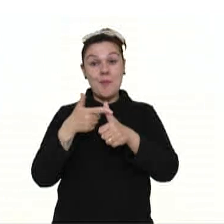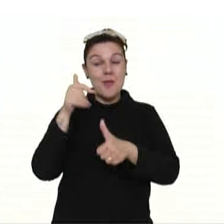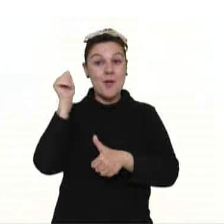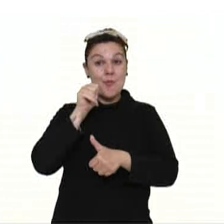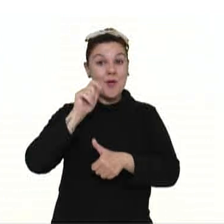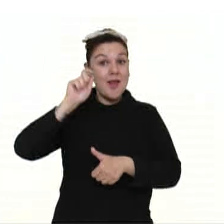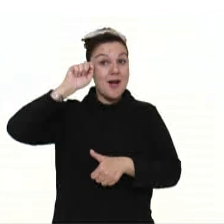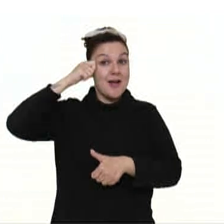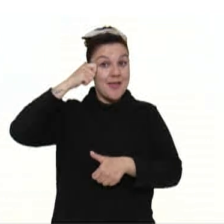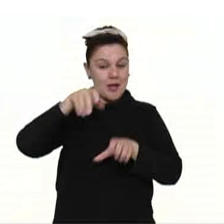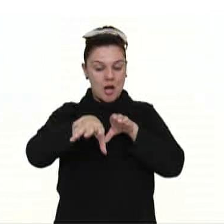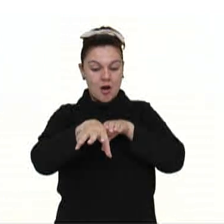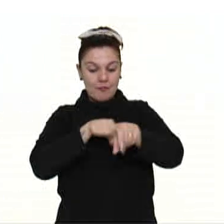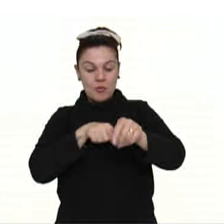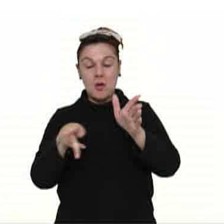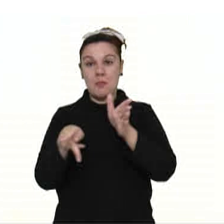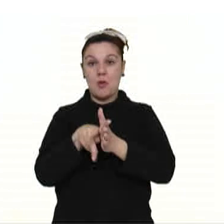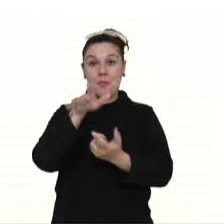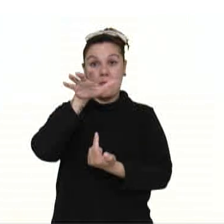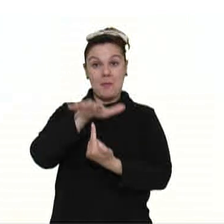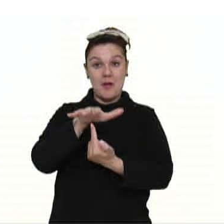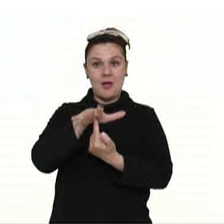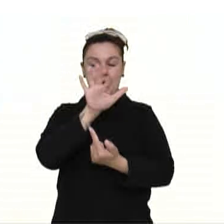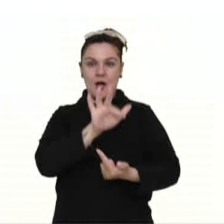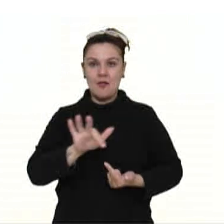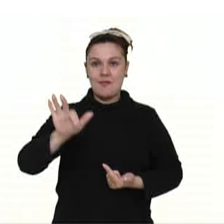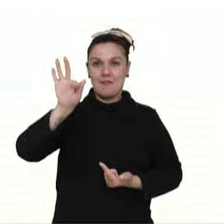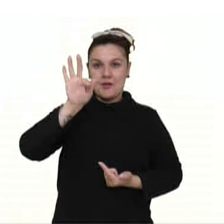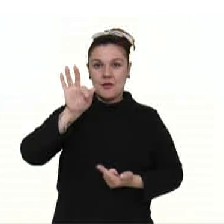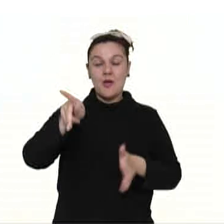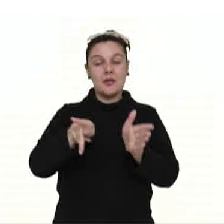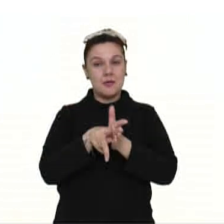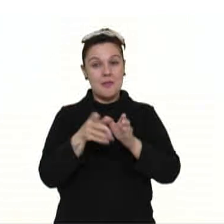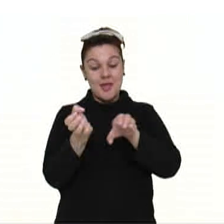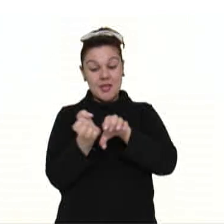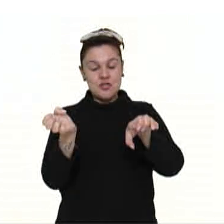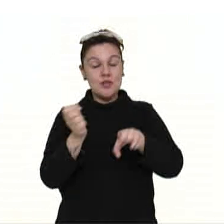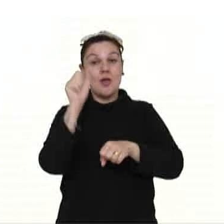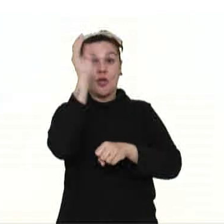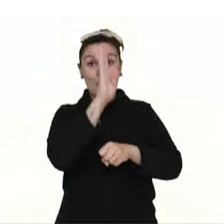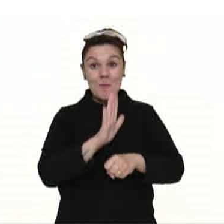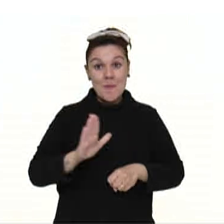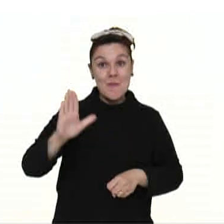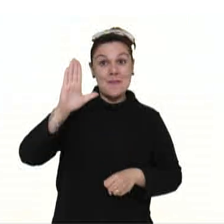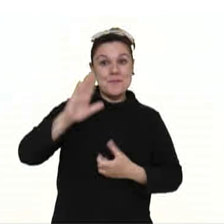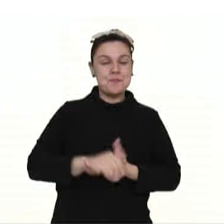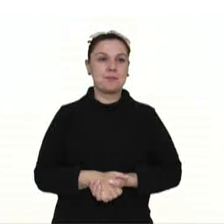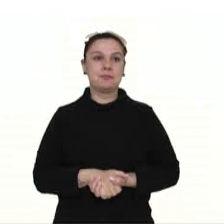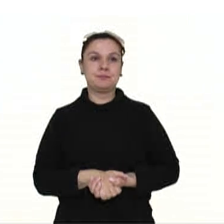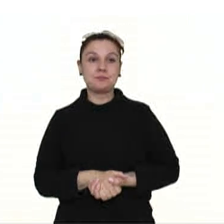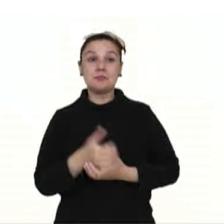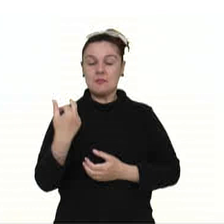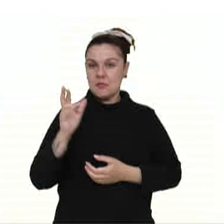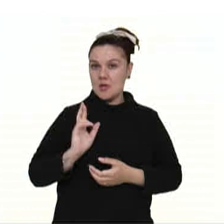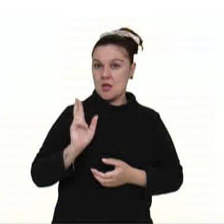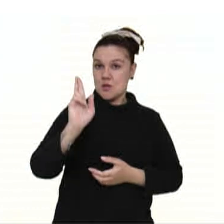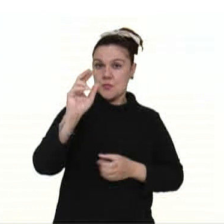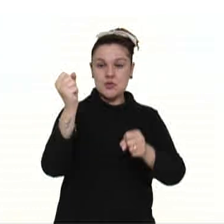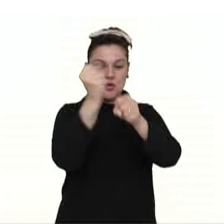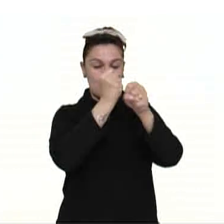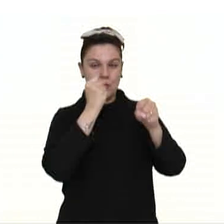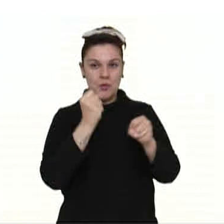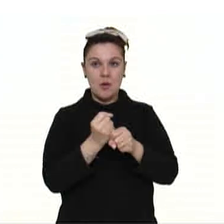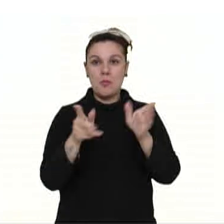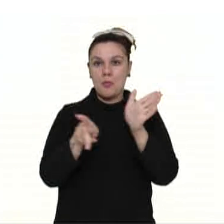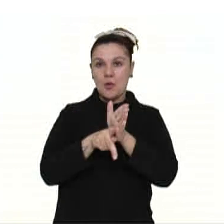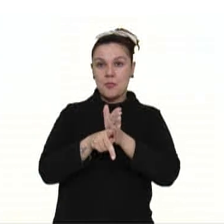a obter curso superior no estado do Paraná e a ser engenheira no Brasil. Responsável pela construção da